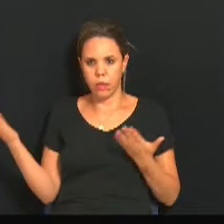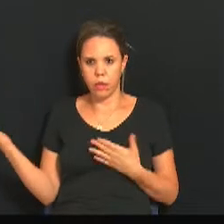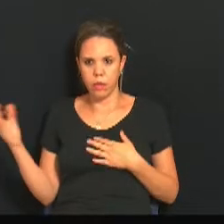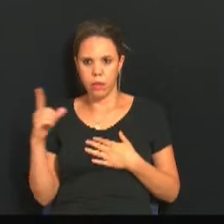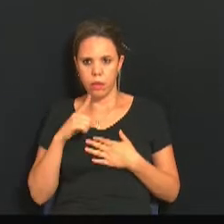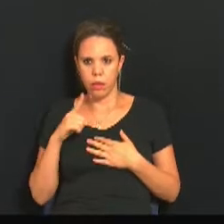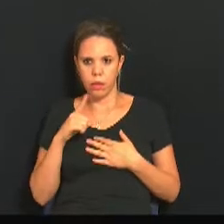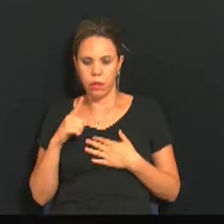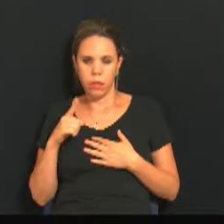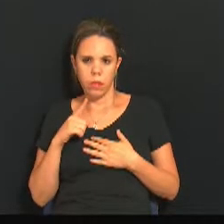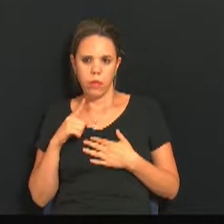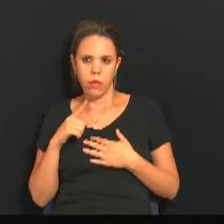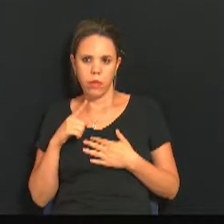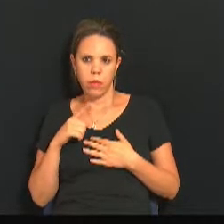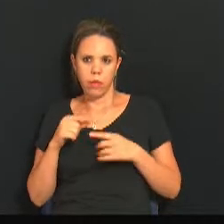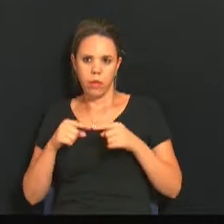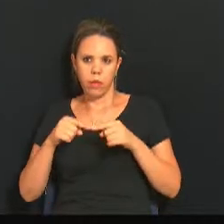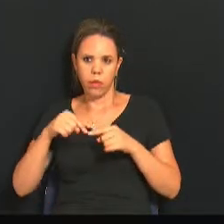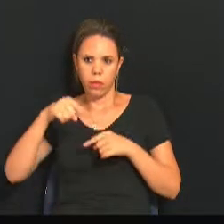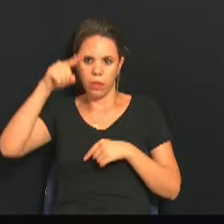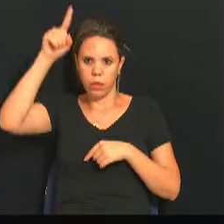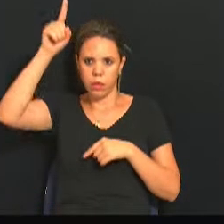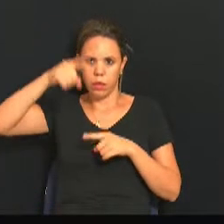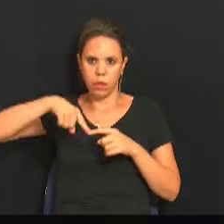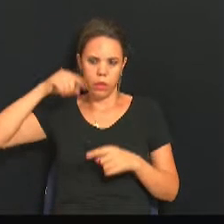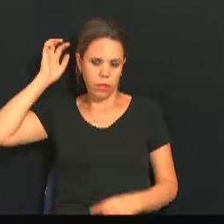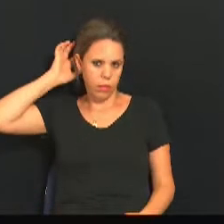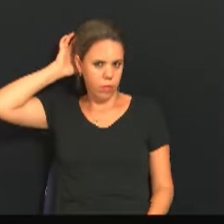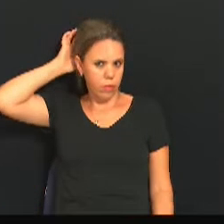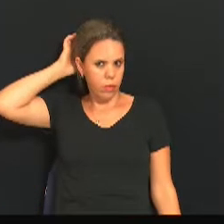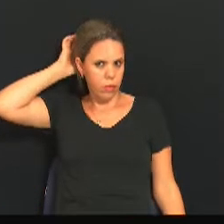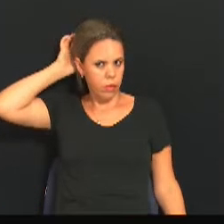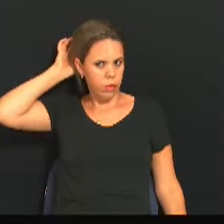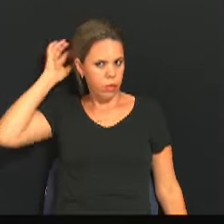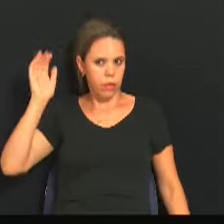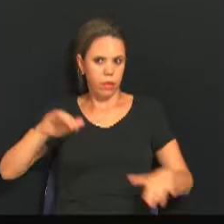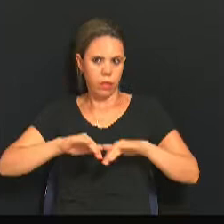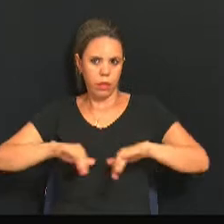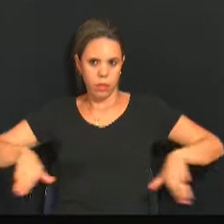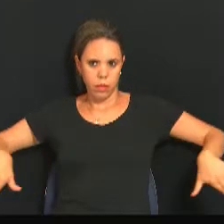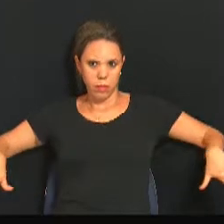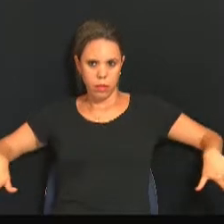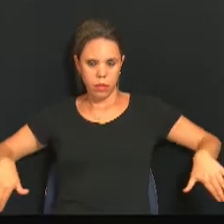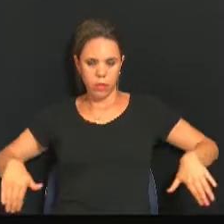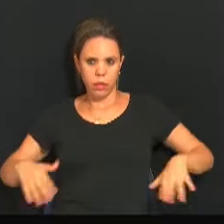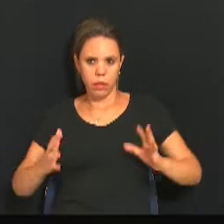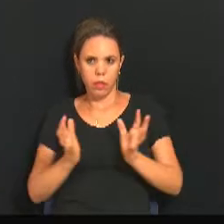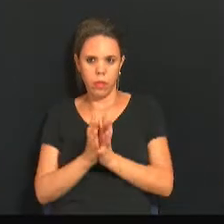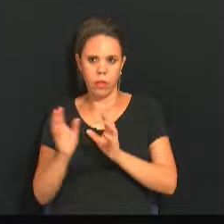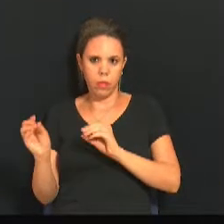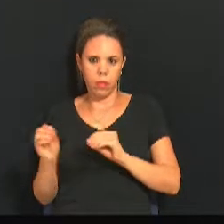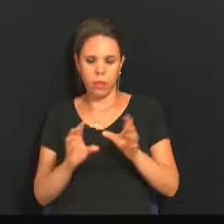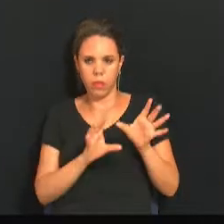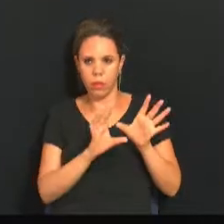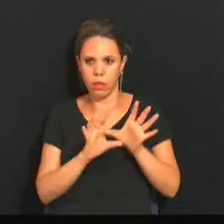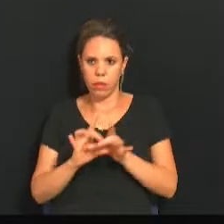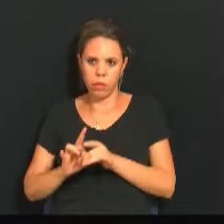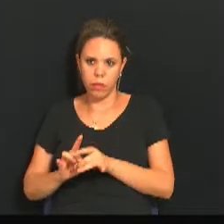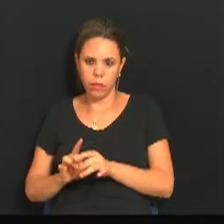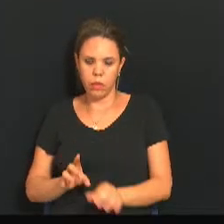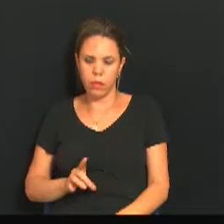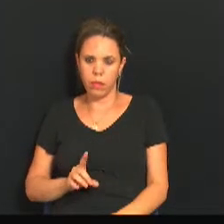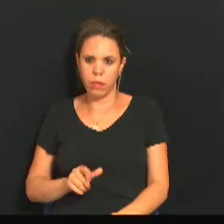passou mais vertical esse espaço ele é ímpar ele é da imigração contexto ele deu